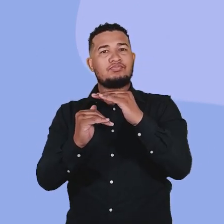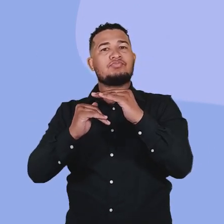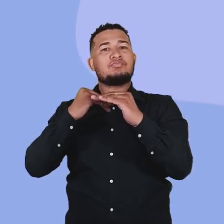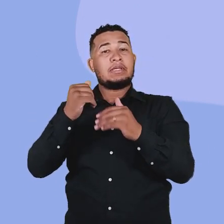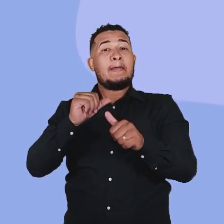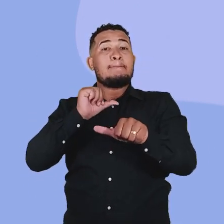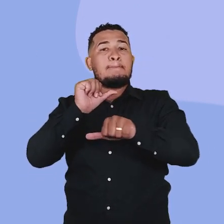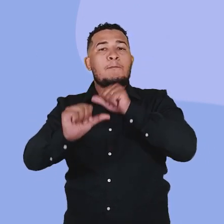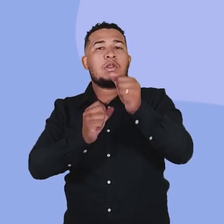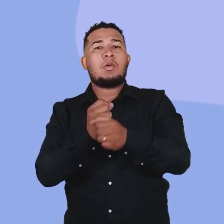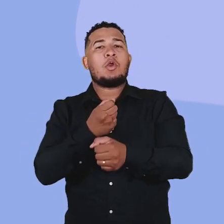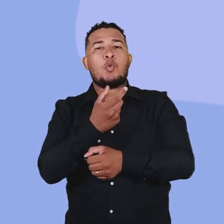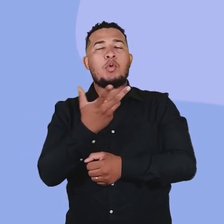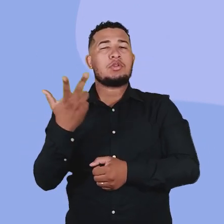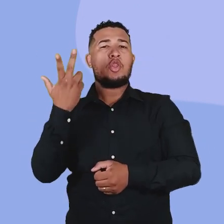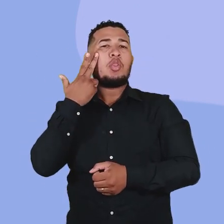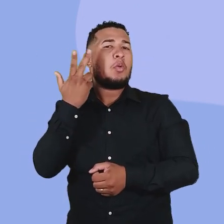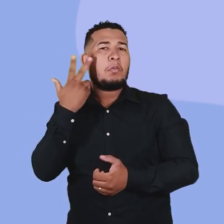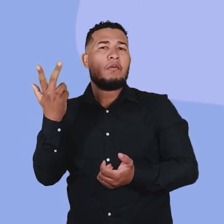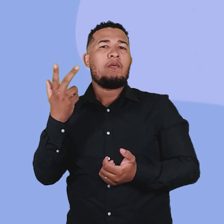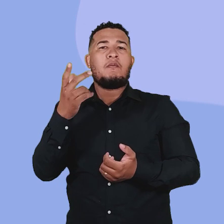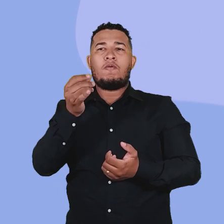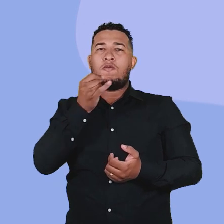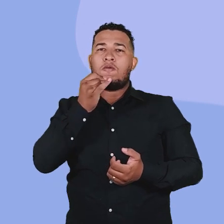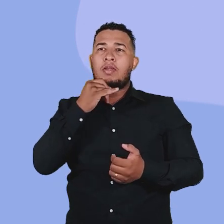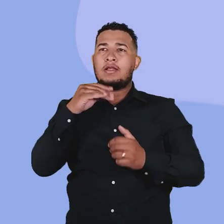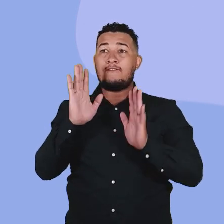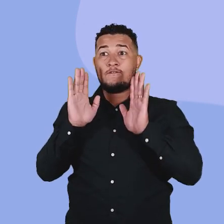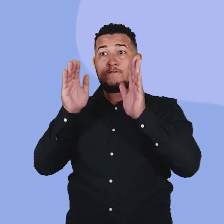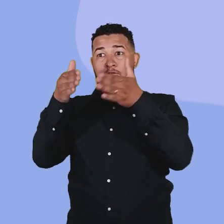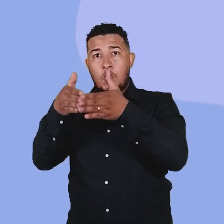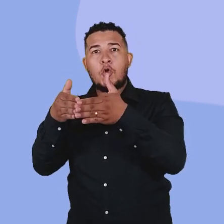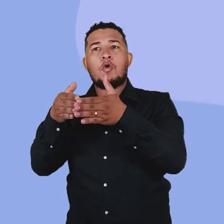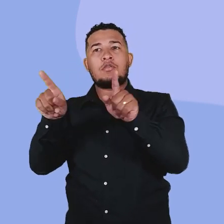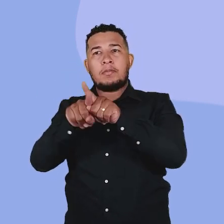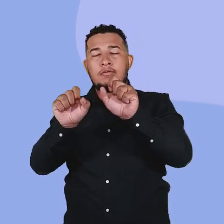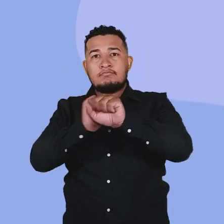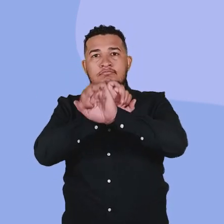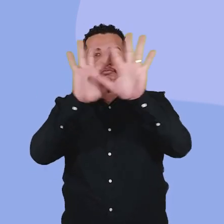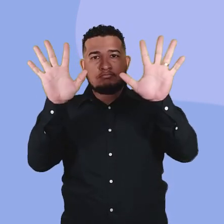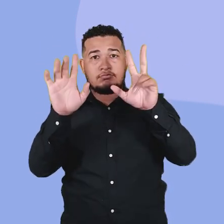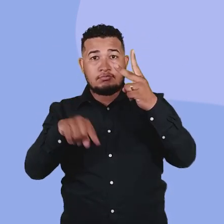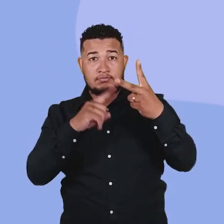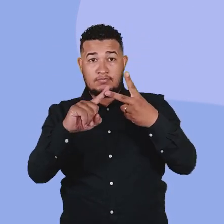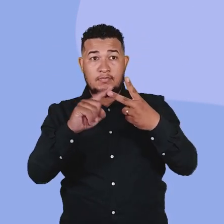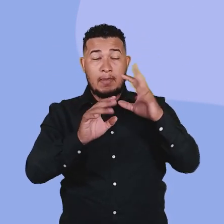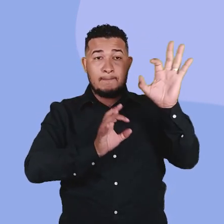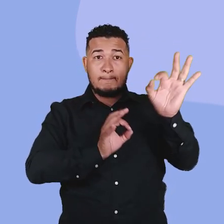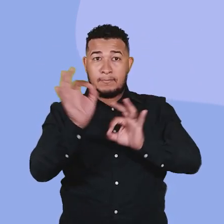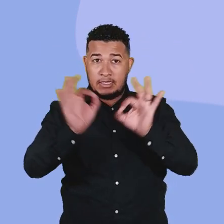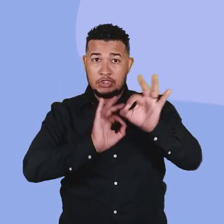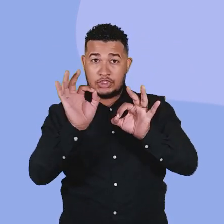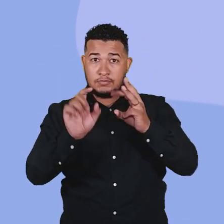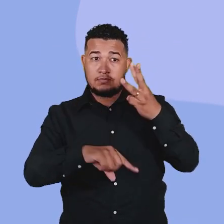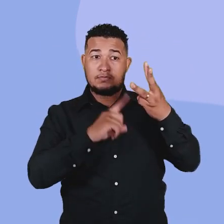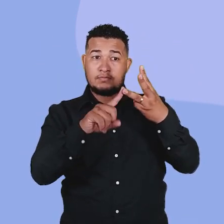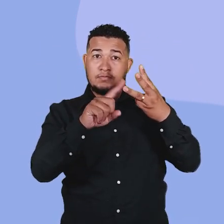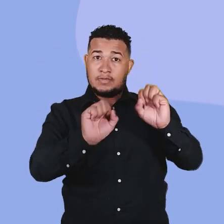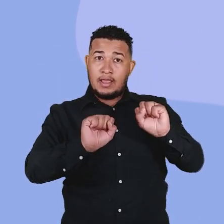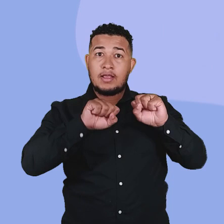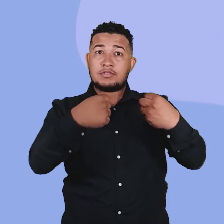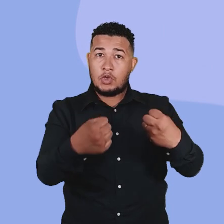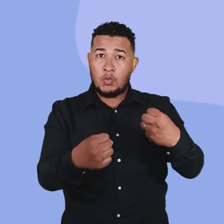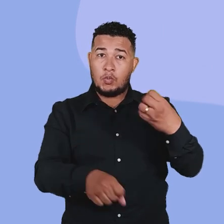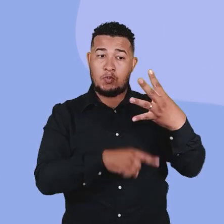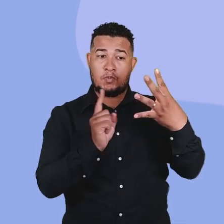vez e mudar hábitos. Ponto 1, foco e clareza. Ponto 2, planejamento. Ponto